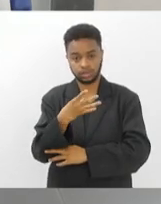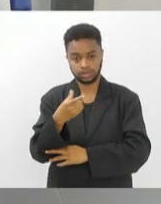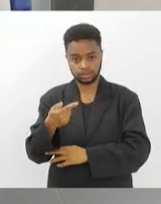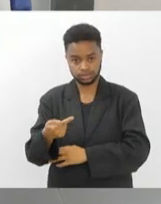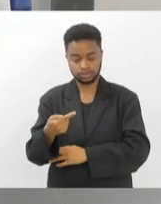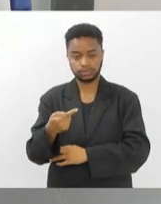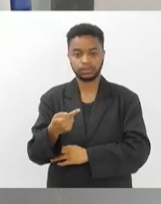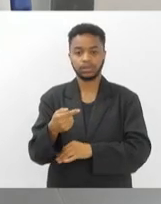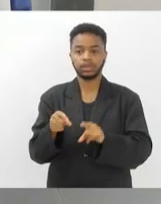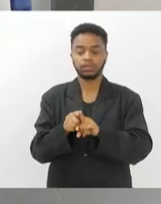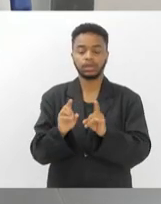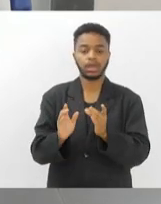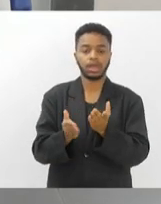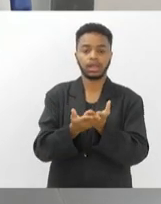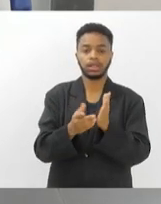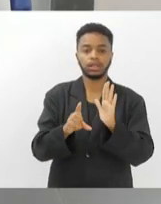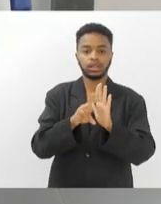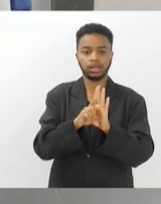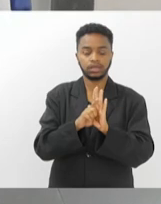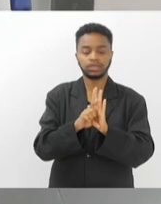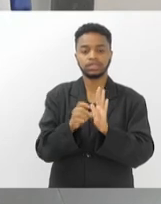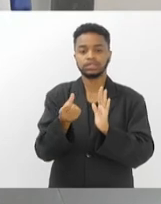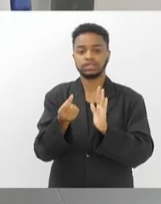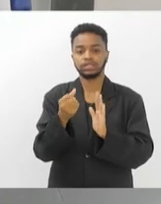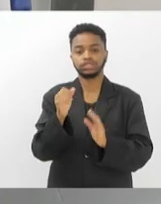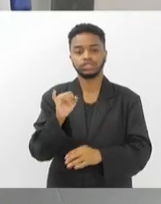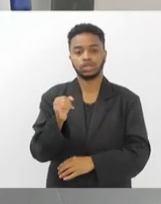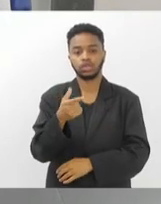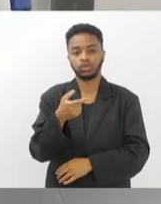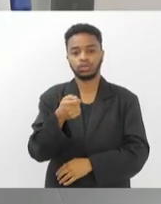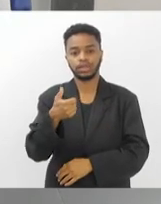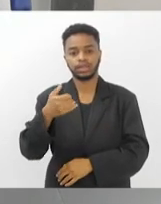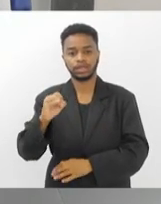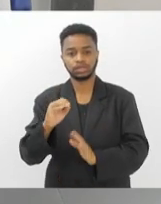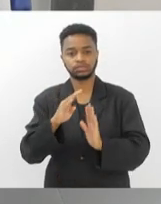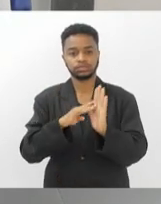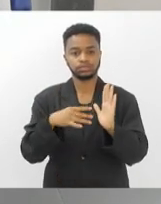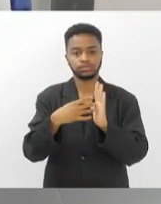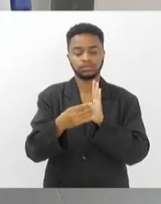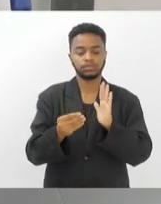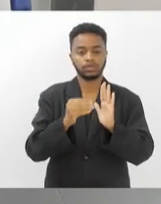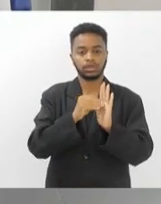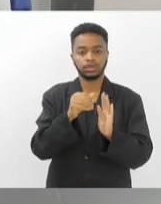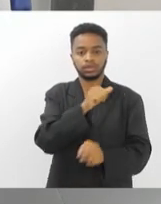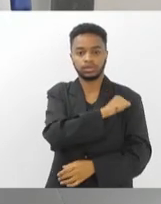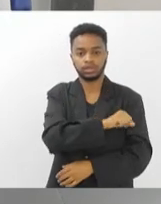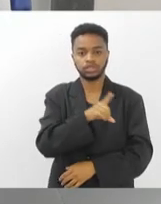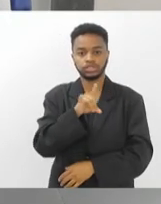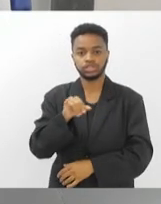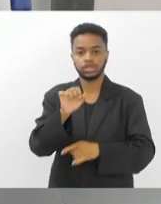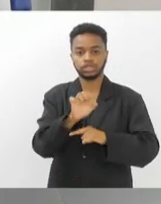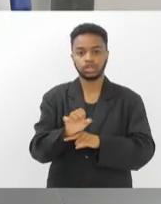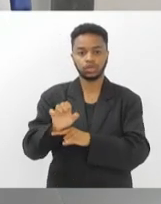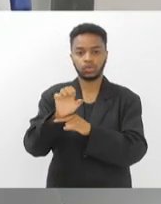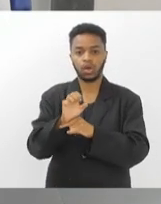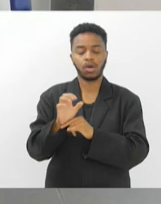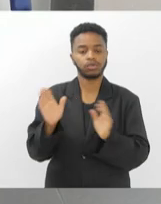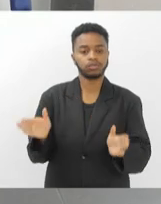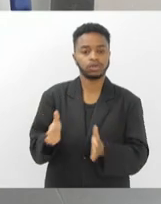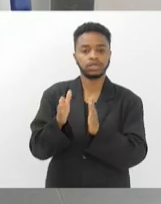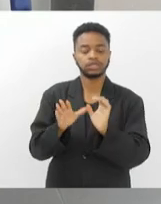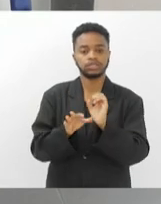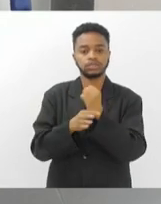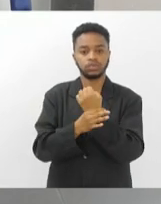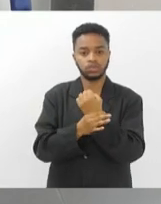lei 5.645 de 6 de janeiro de 2010 para incluir no calendário do Estado do Rio de Janeiro dia estadual pela promoção da segurança